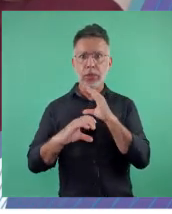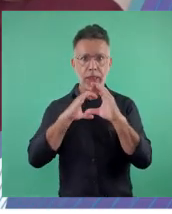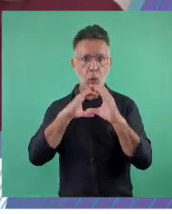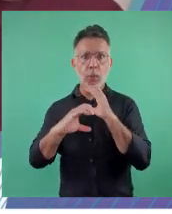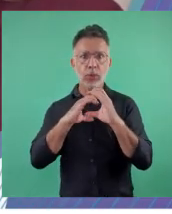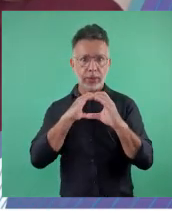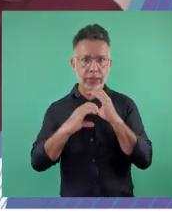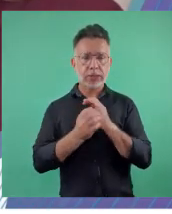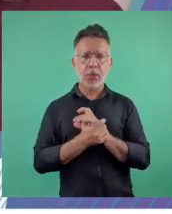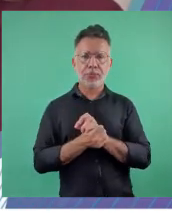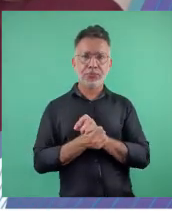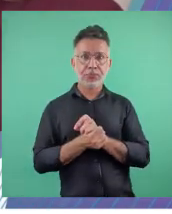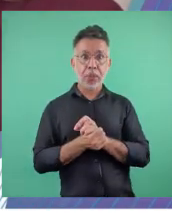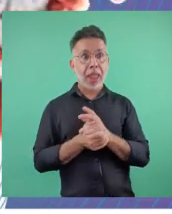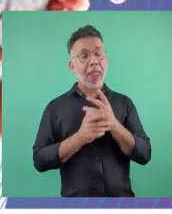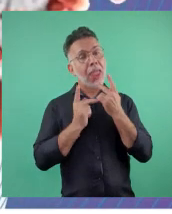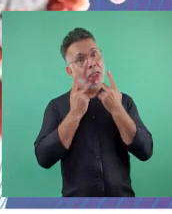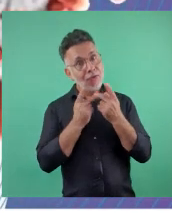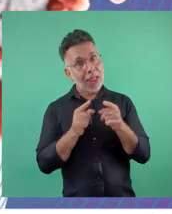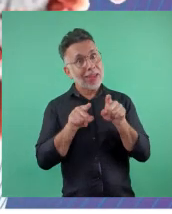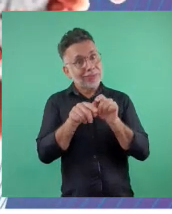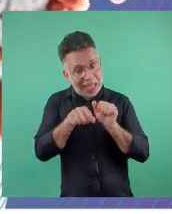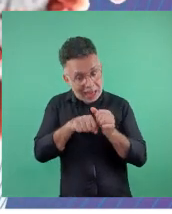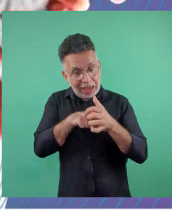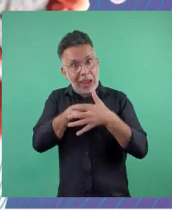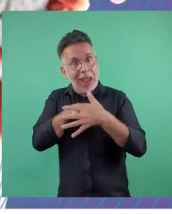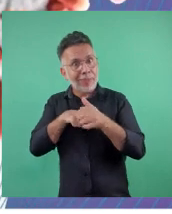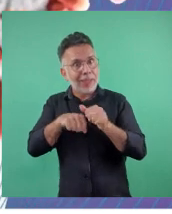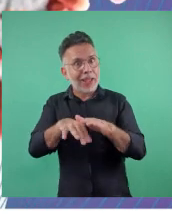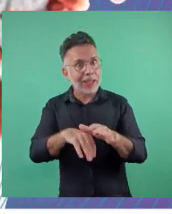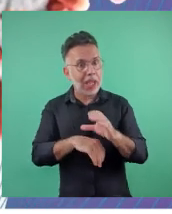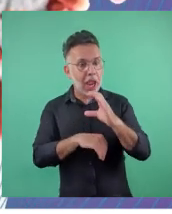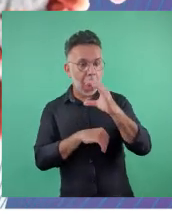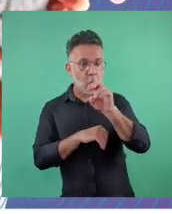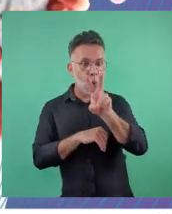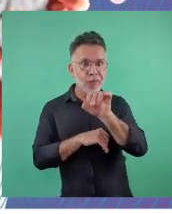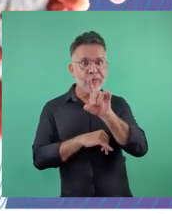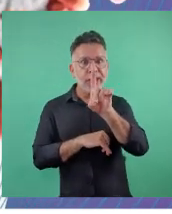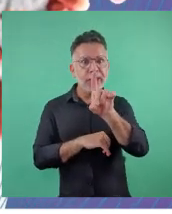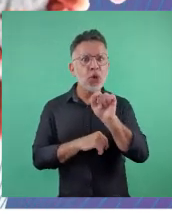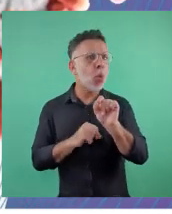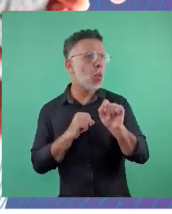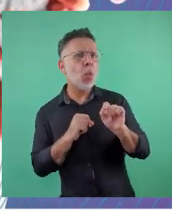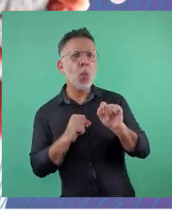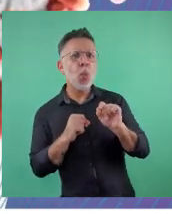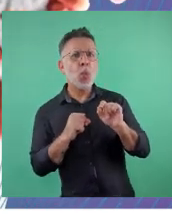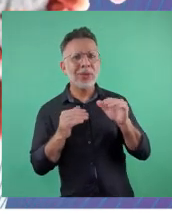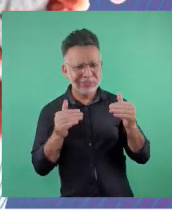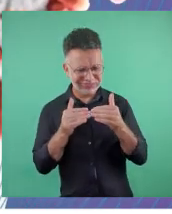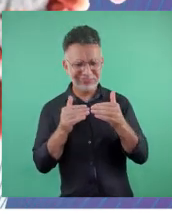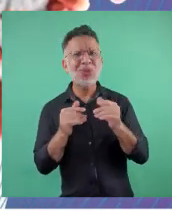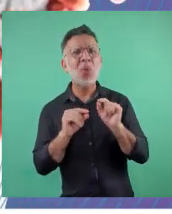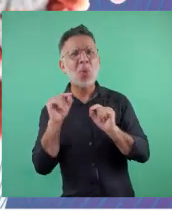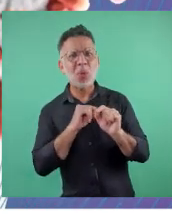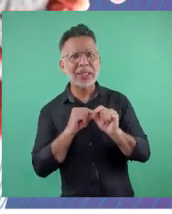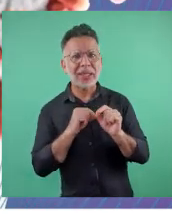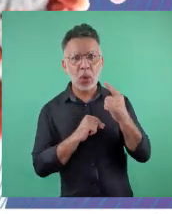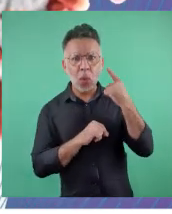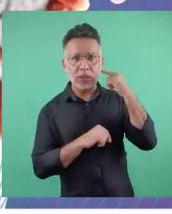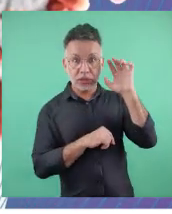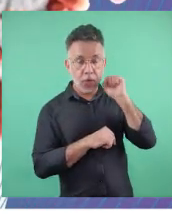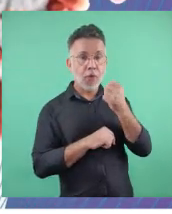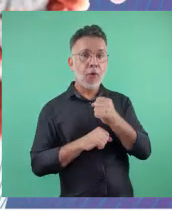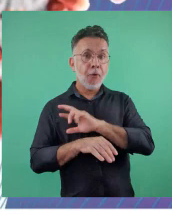muito importante e ajuda muito na comunicação. E falando em pandemia, em Covid, qual a relação com